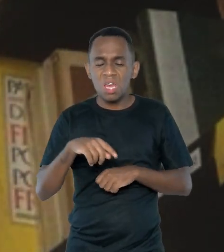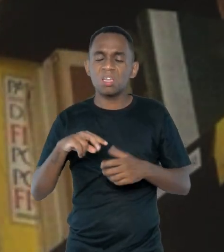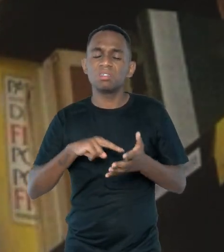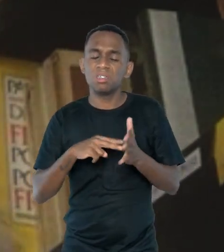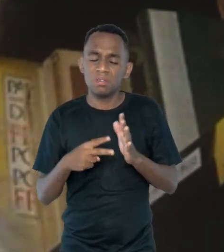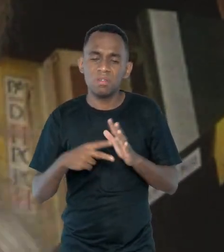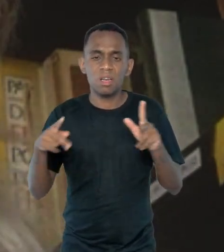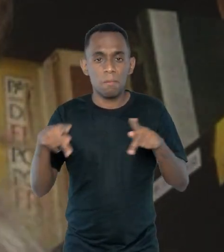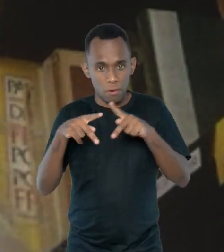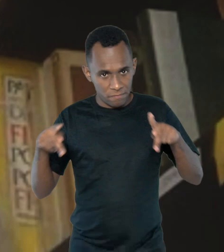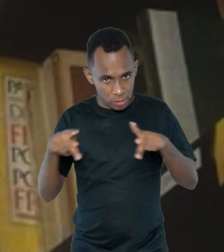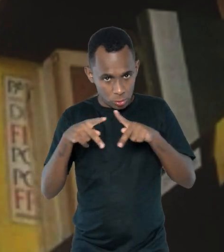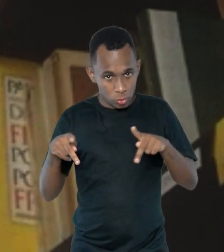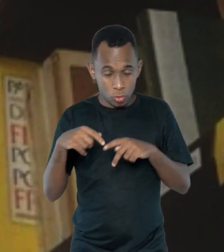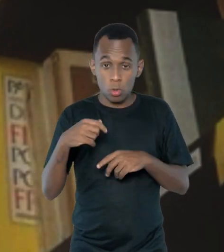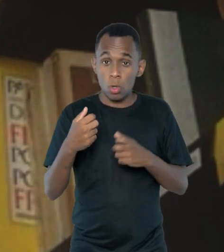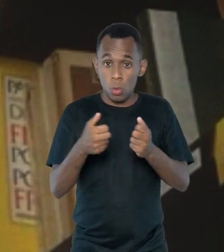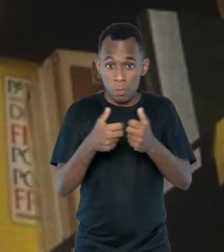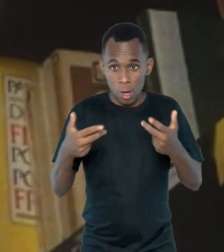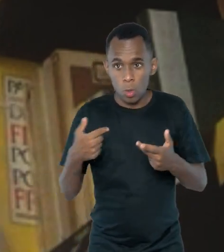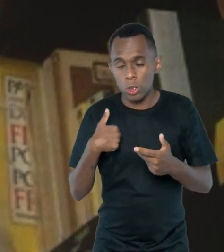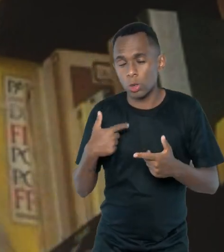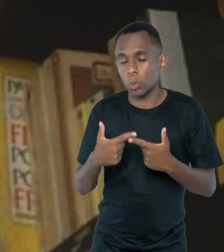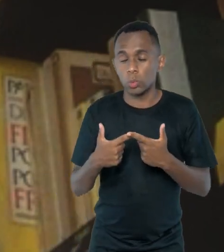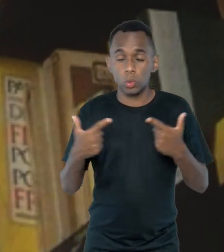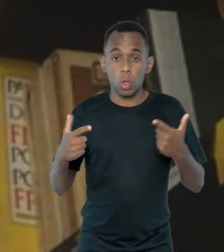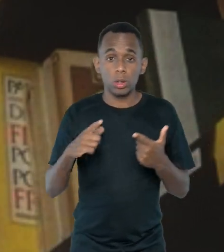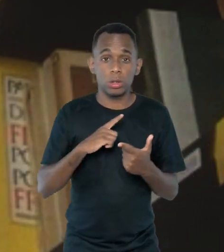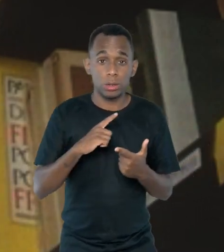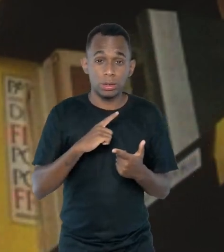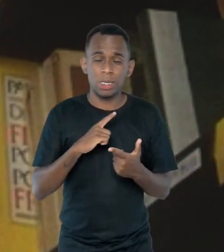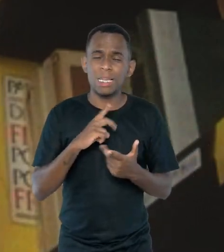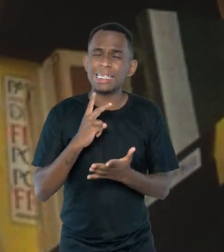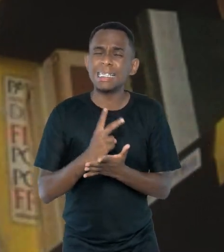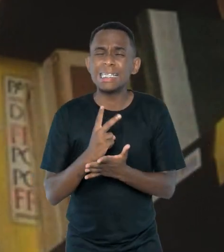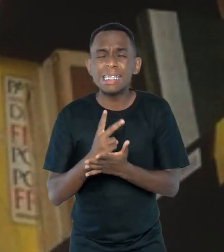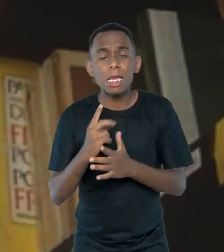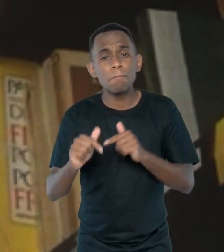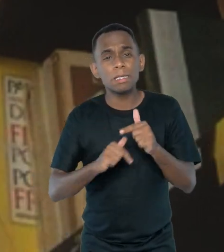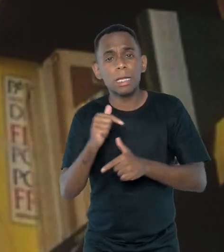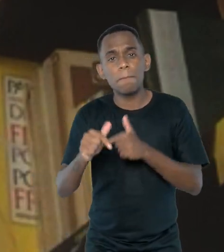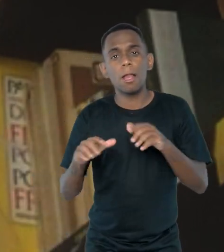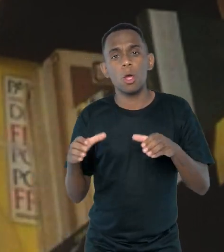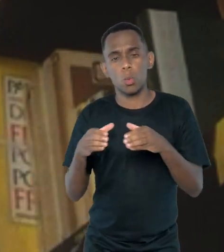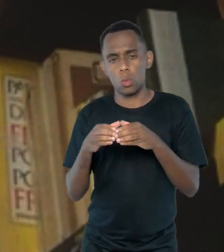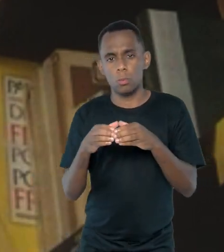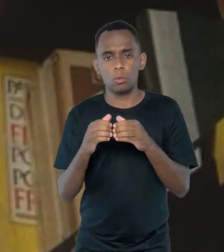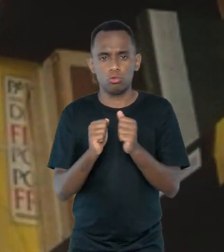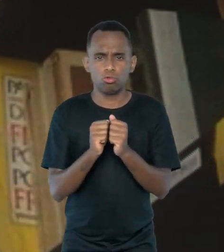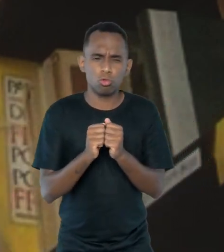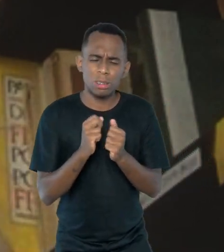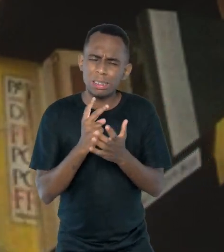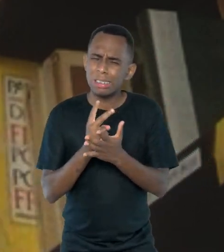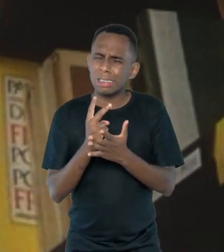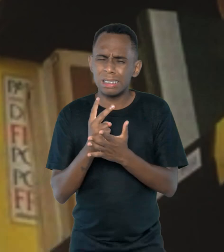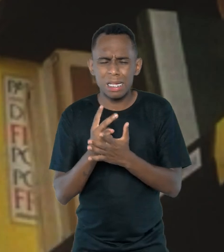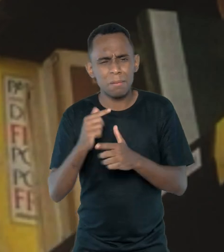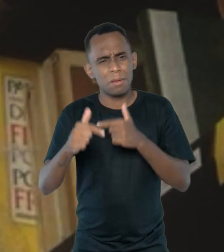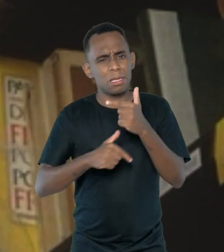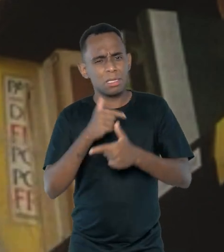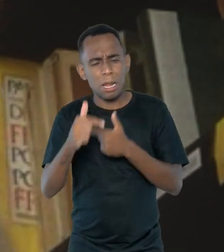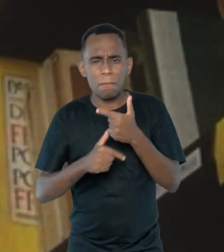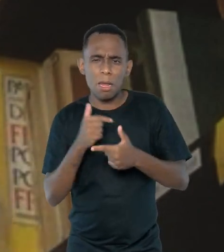professor. E uma coisa que eu tive muita sorte é que eu sempre trabalhei em equipe. Sempre trabalhei junto com